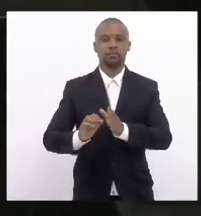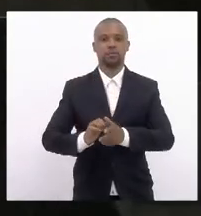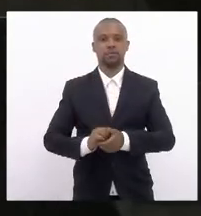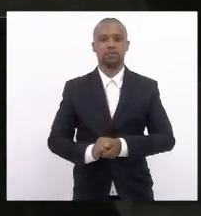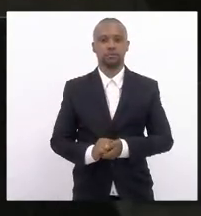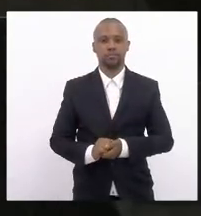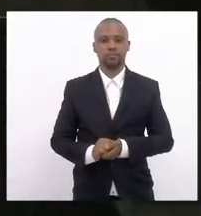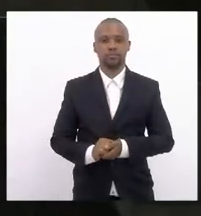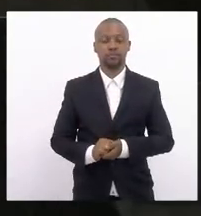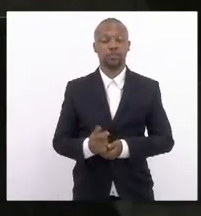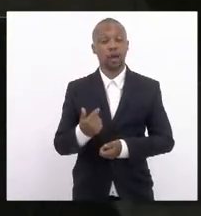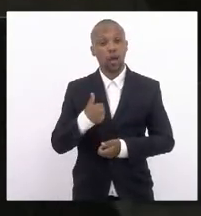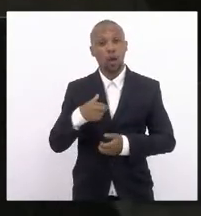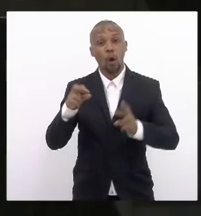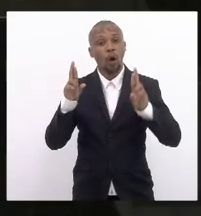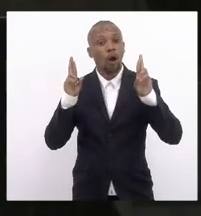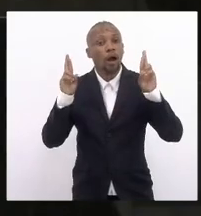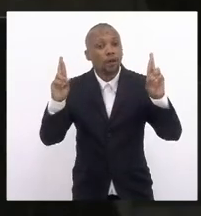Espero